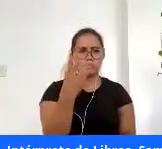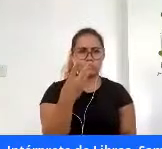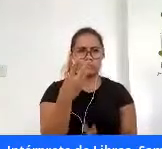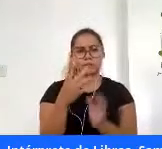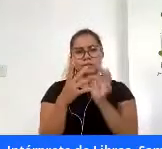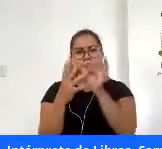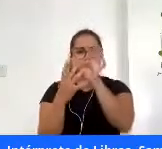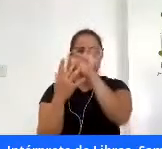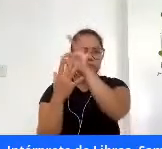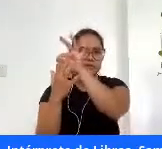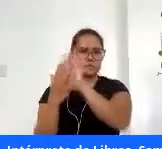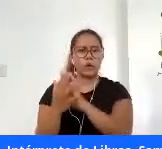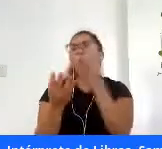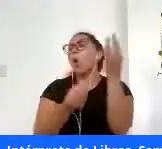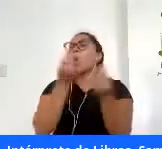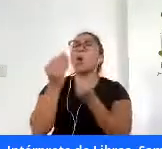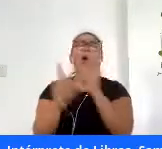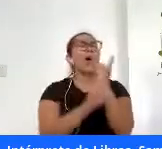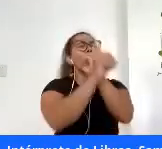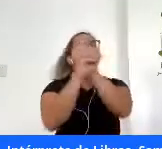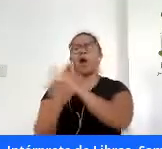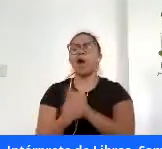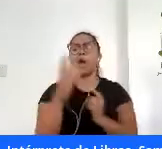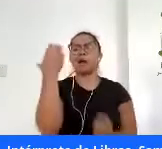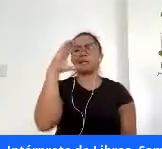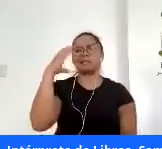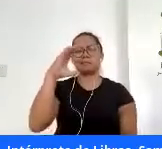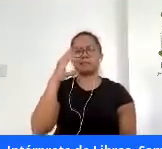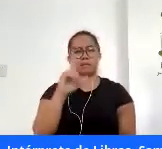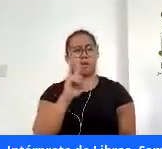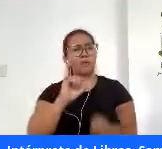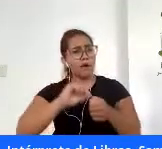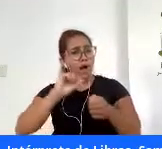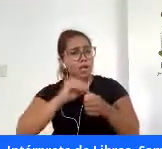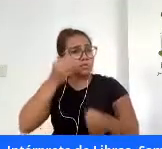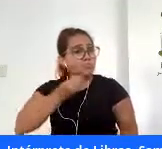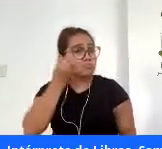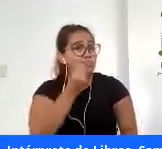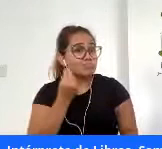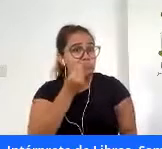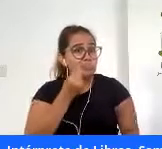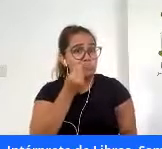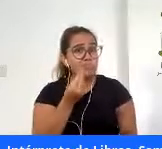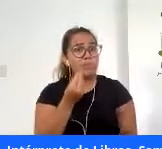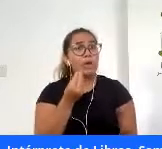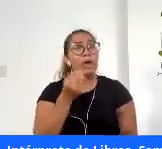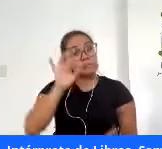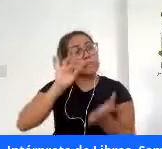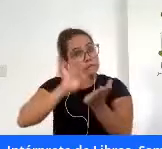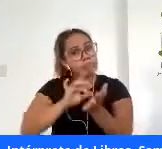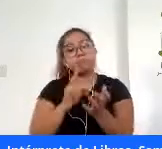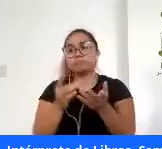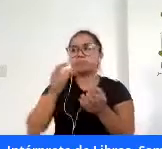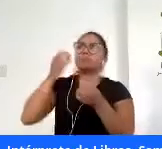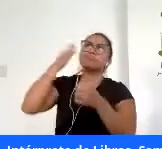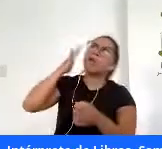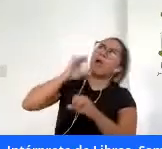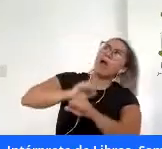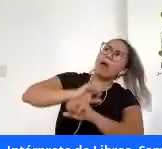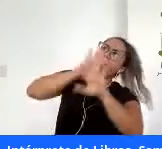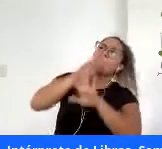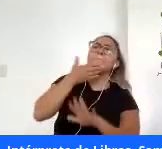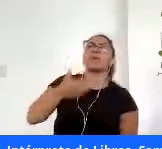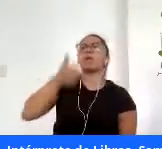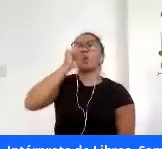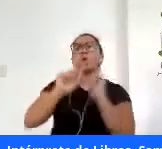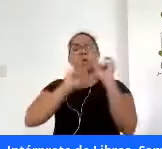isso tudo está sendo descoberto, né? Cientistas, eles fazem experimentações justamente para poder compreender melhor o que pode estar acontecendo com o